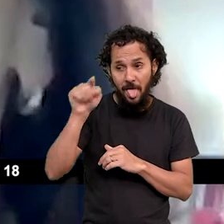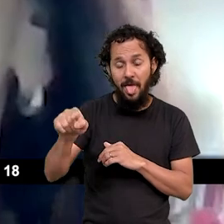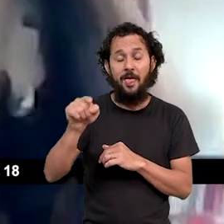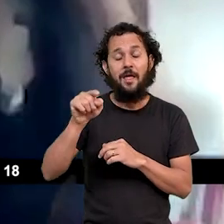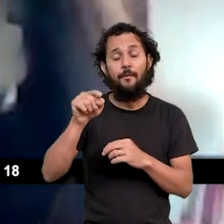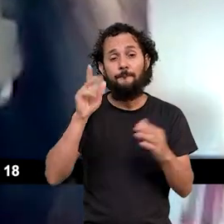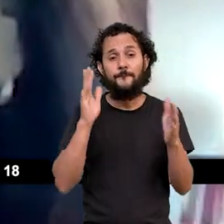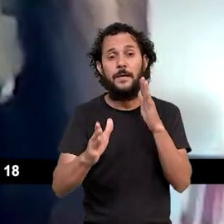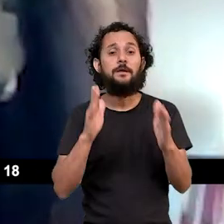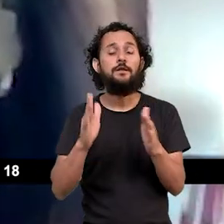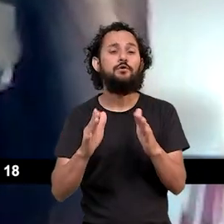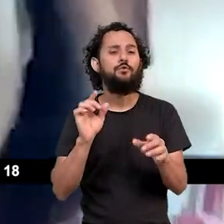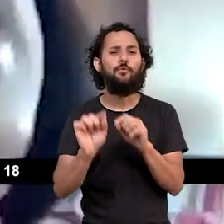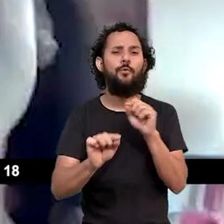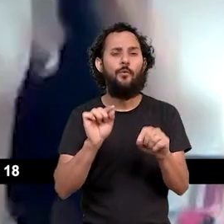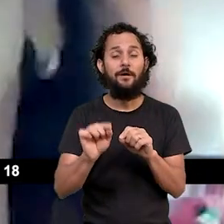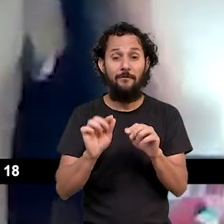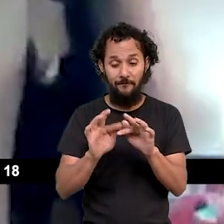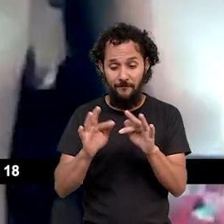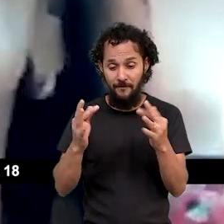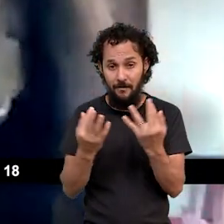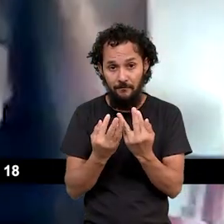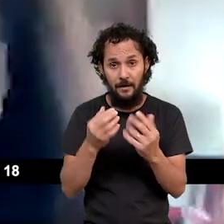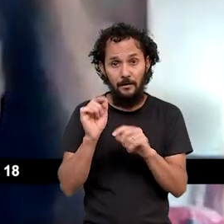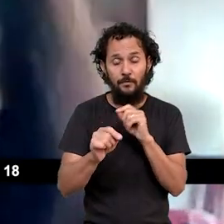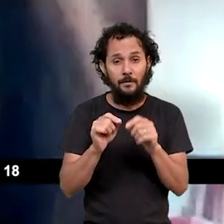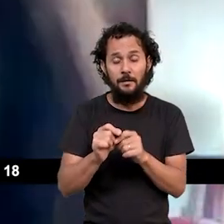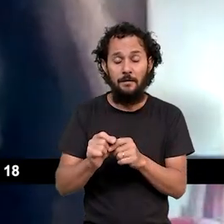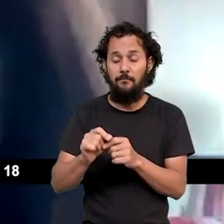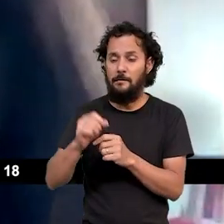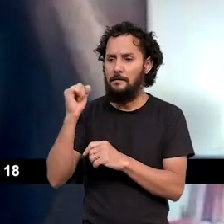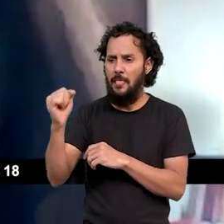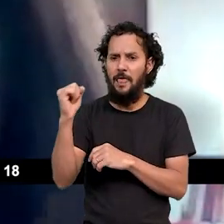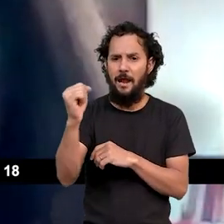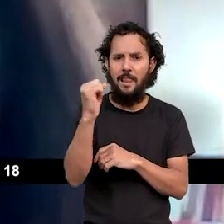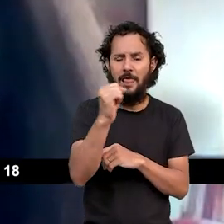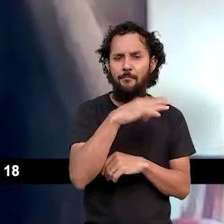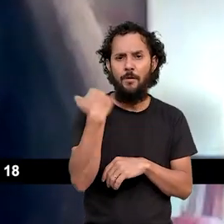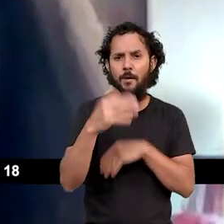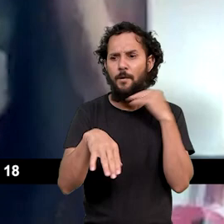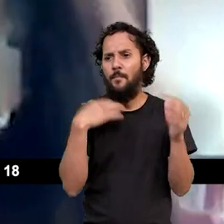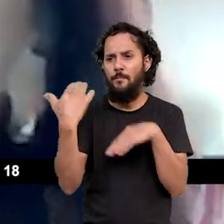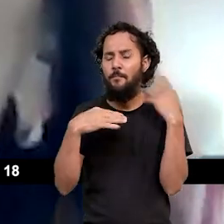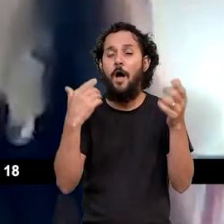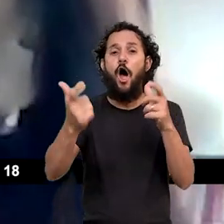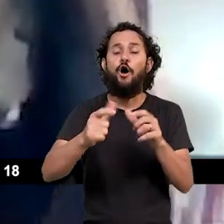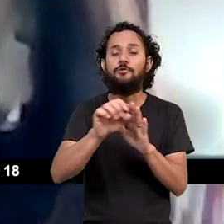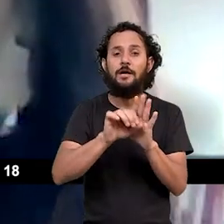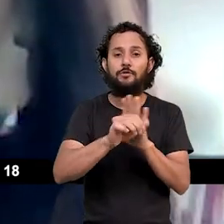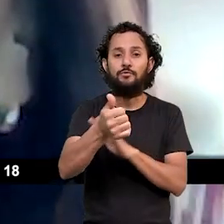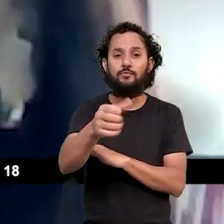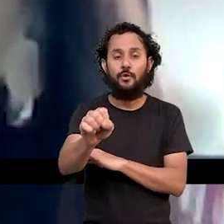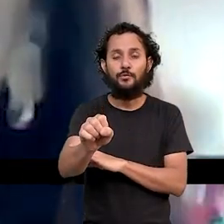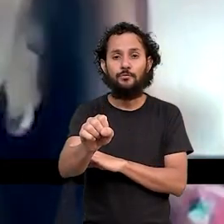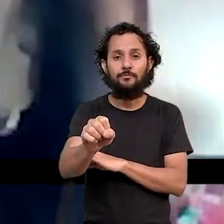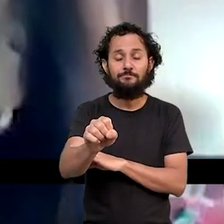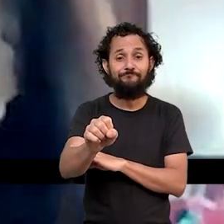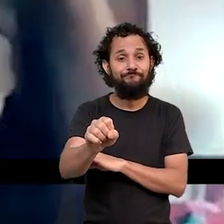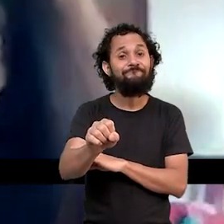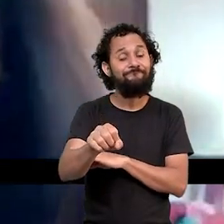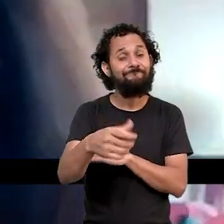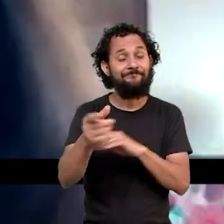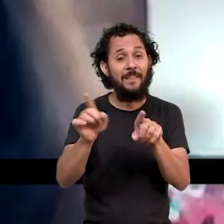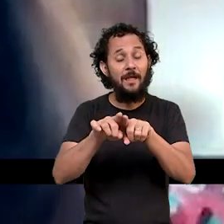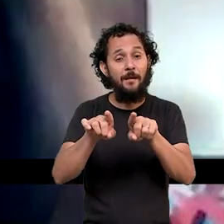um período em que as famílias foram dizimadas, no século XVIII, nós vamos